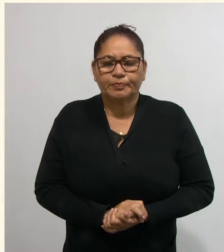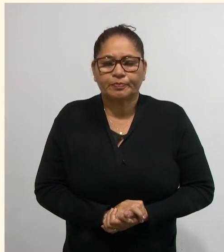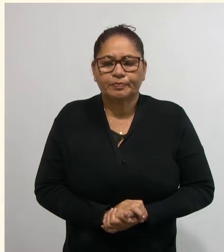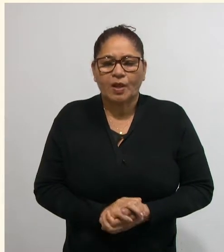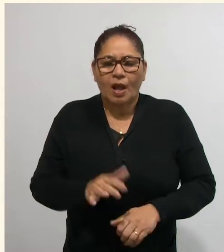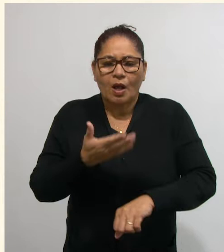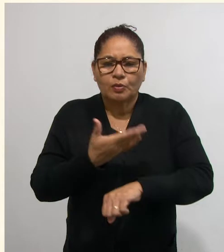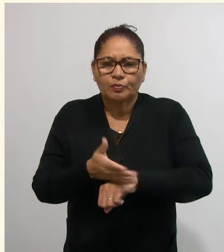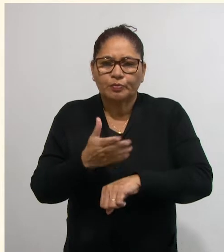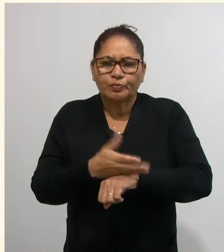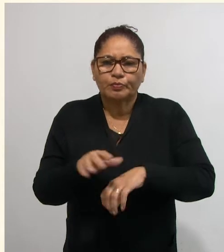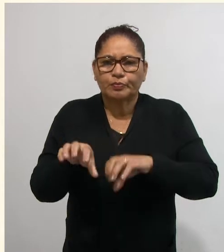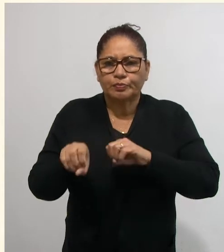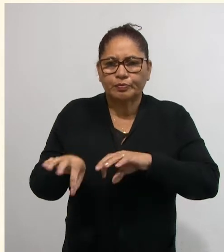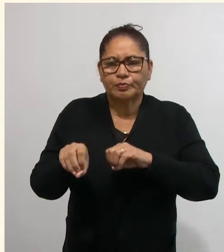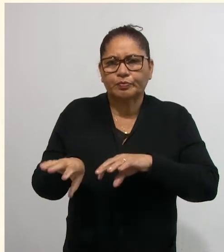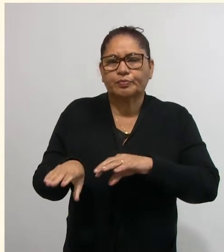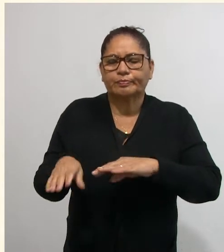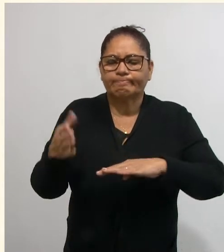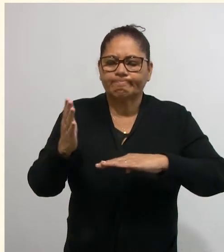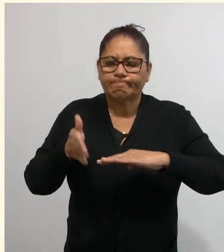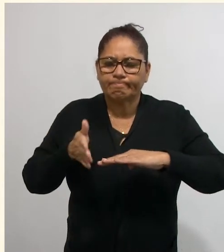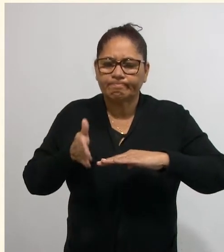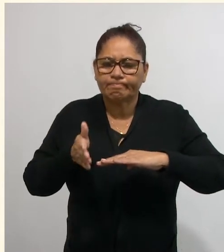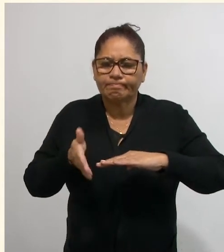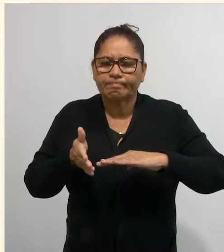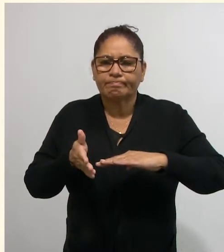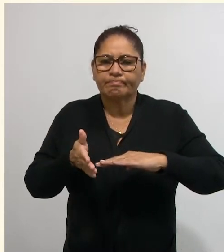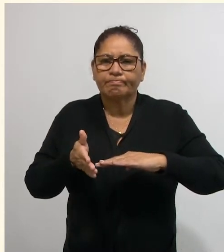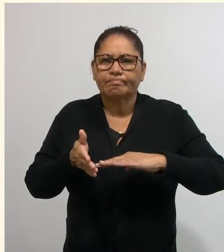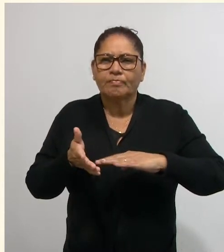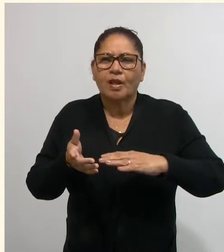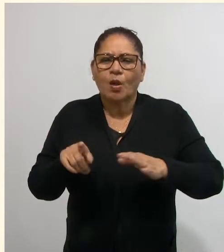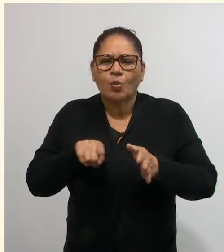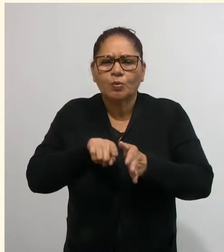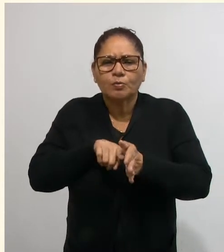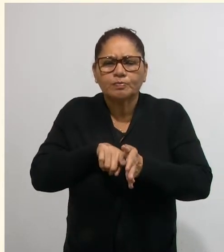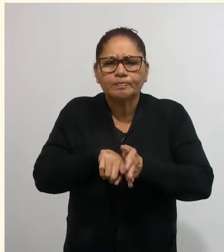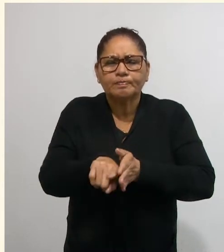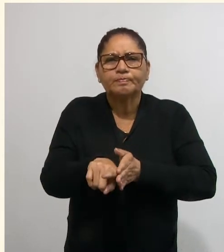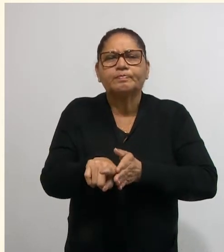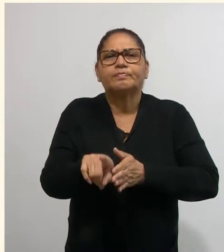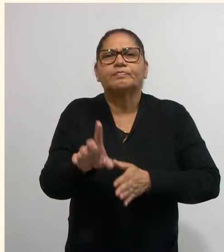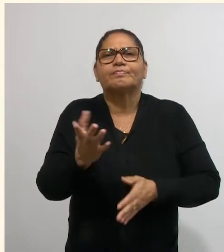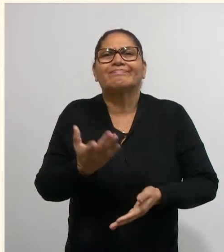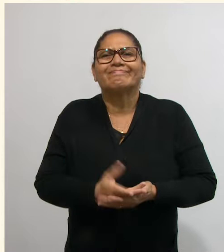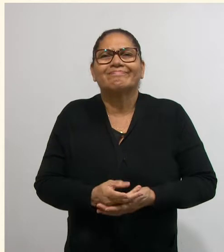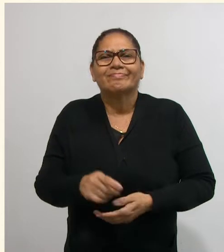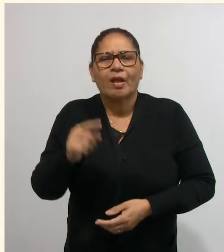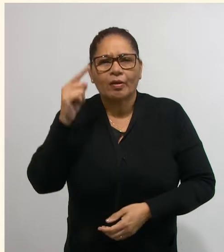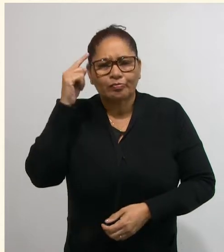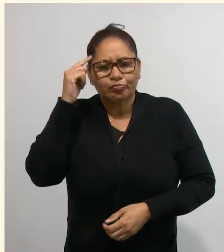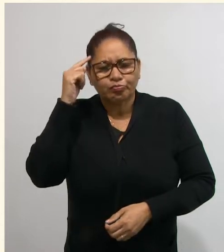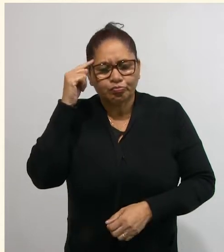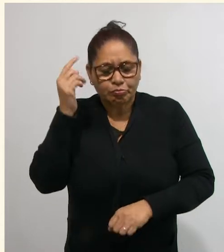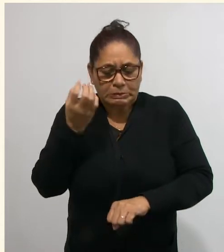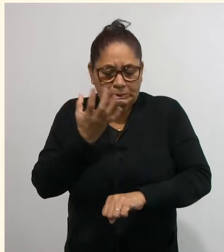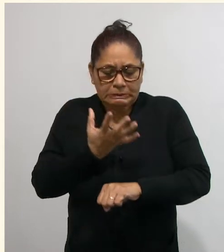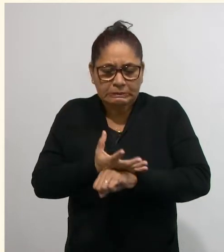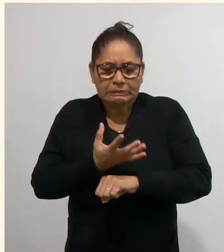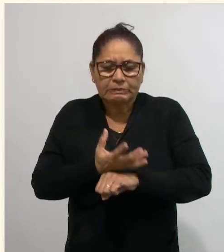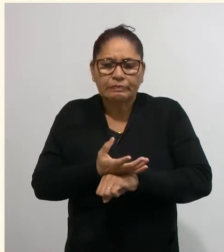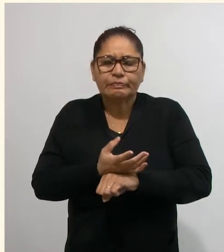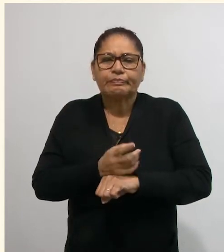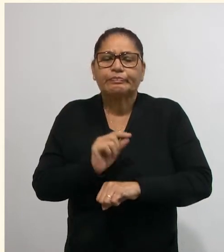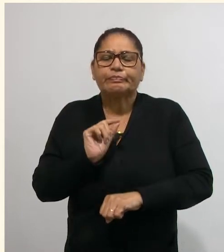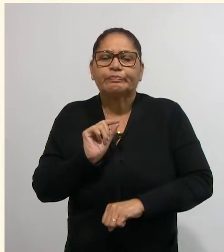A prática educativa e a educação contemporânea. Uma pergunta que vai permear muito a nossa disciplina é